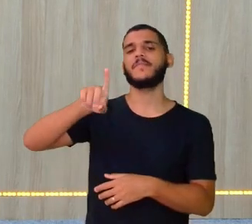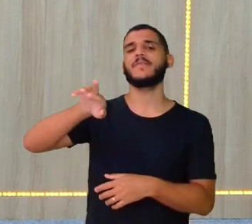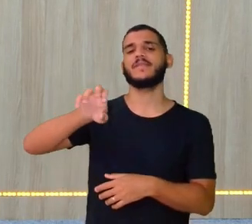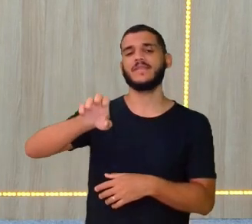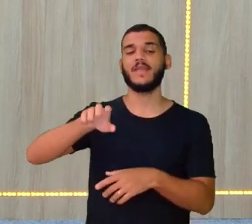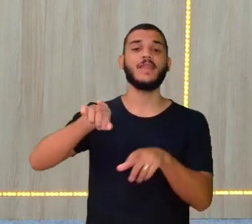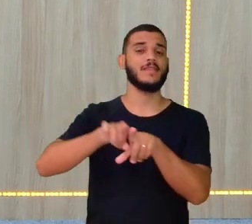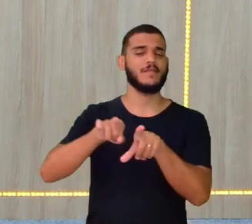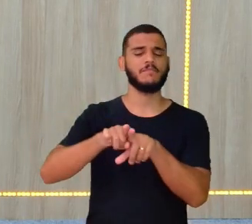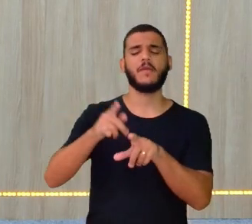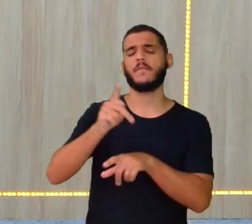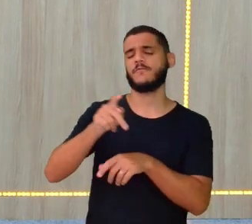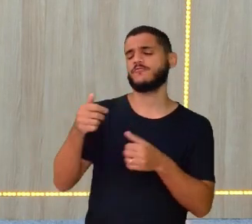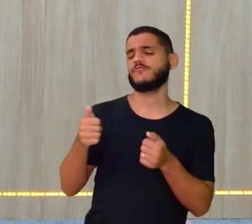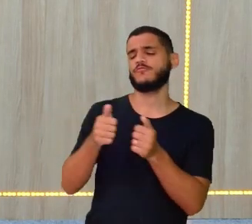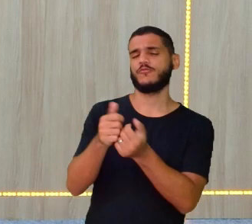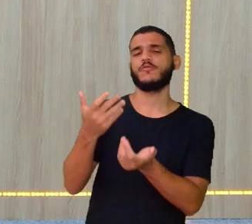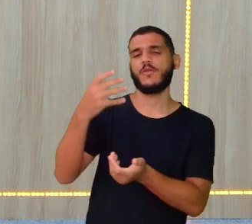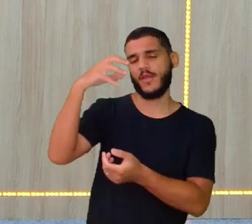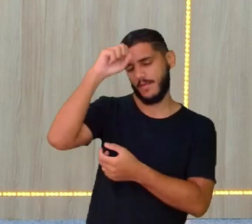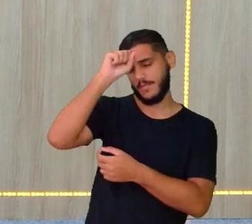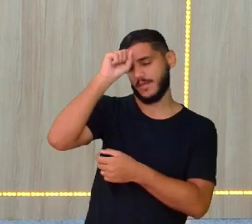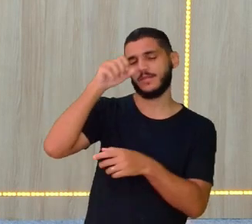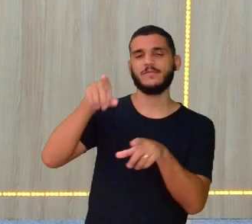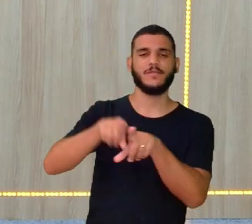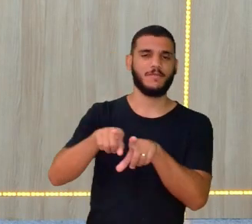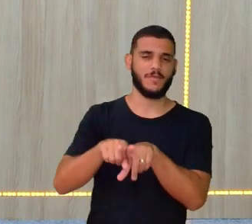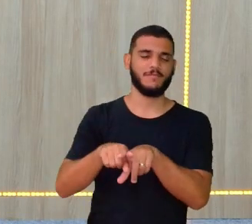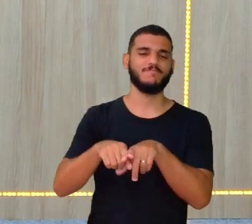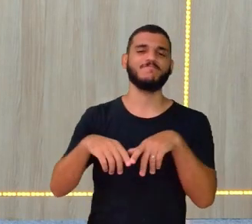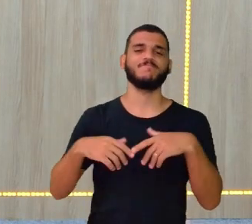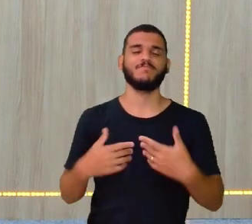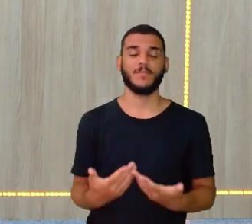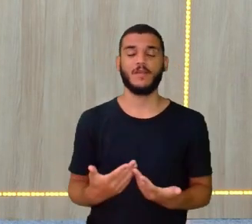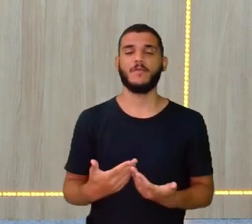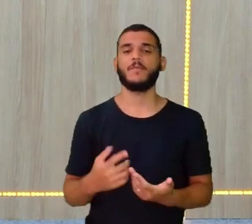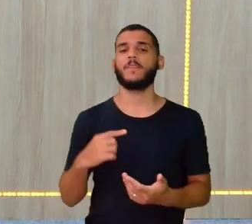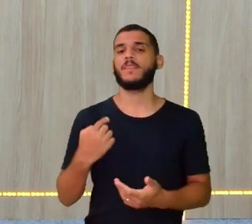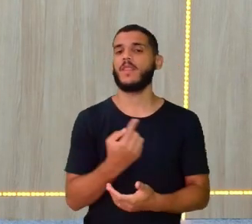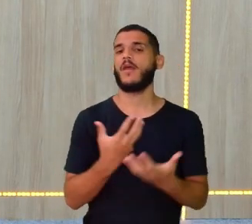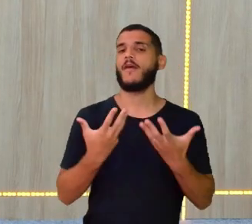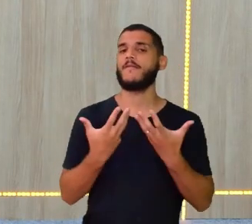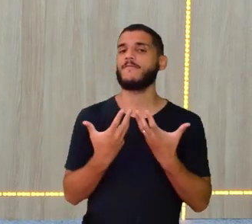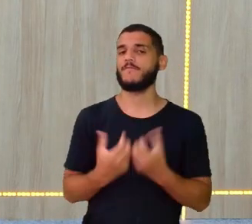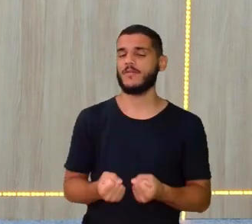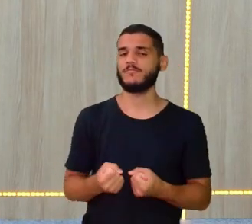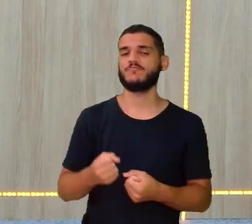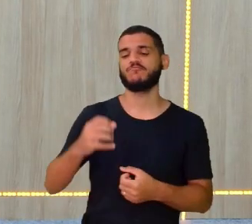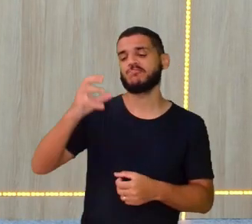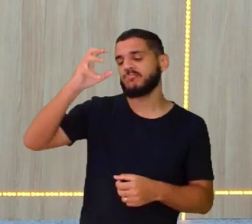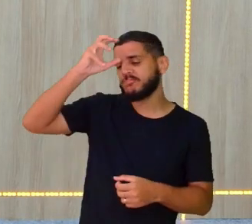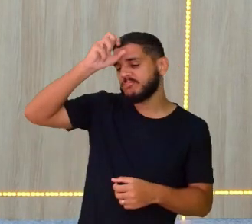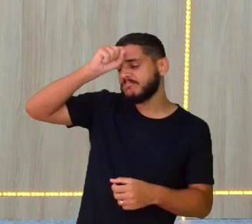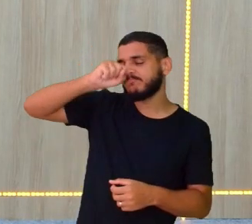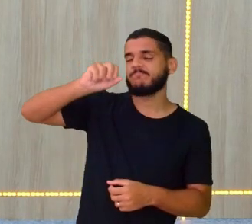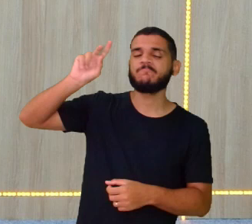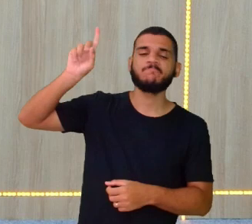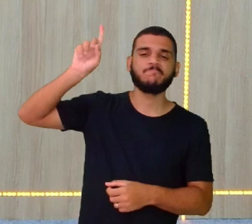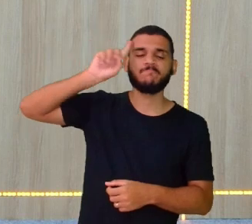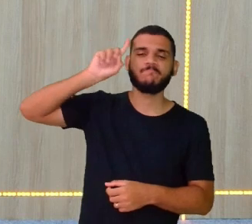nós precisamos aprender a aprender, não é? Então vamos aprendendo a cada